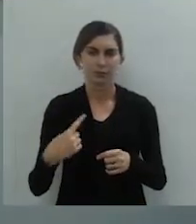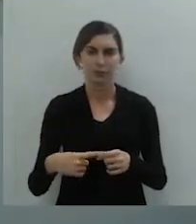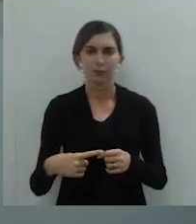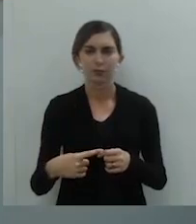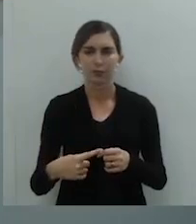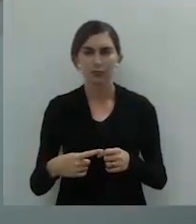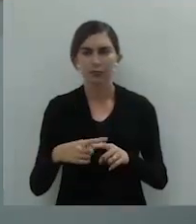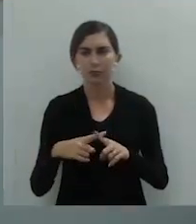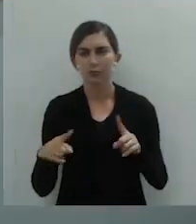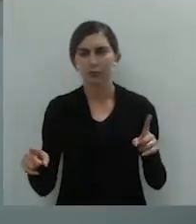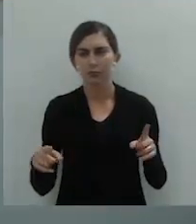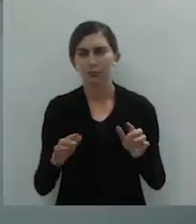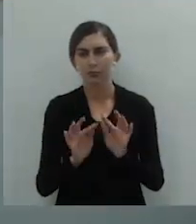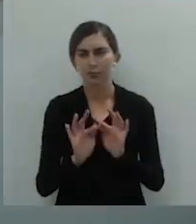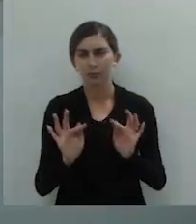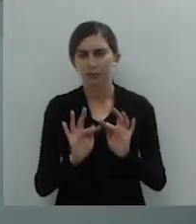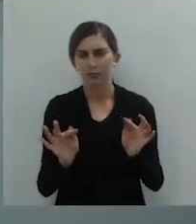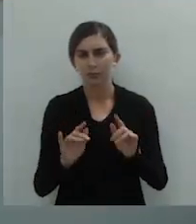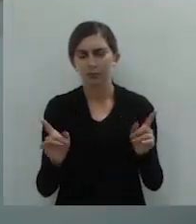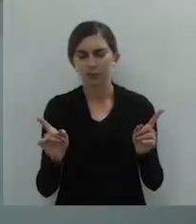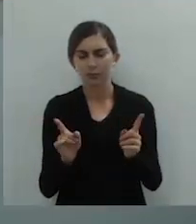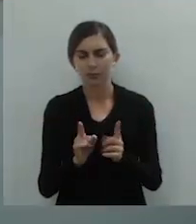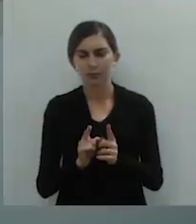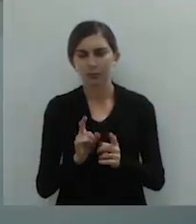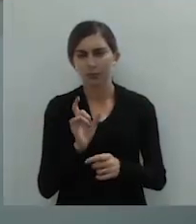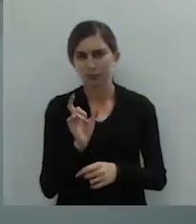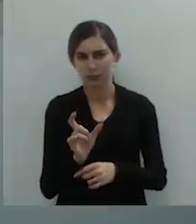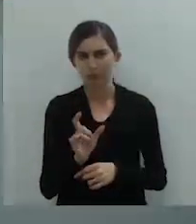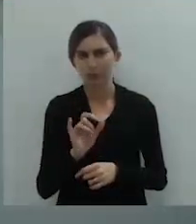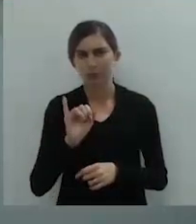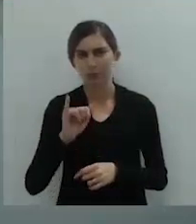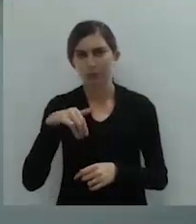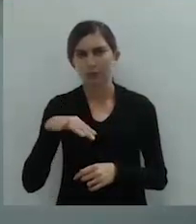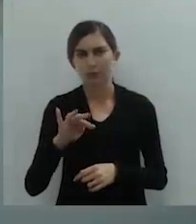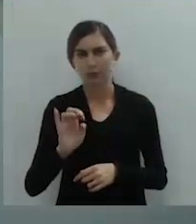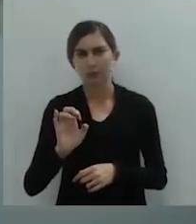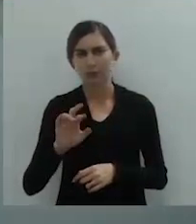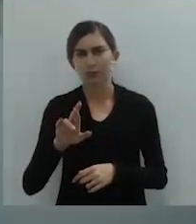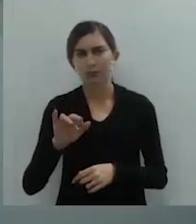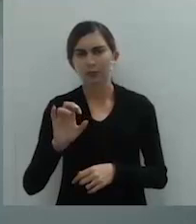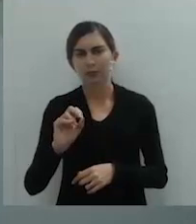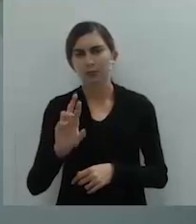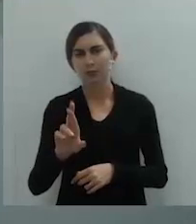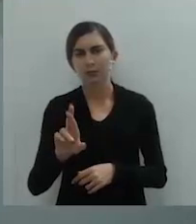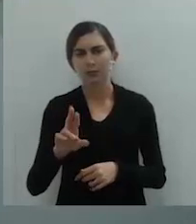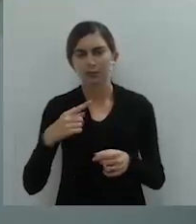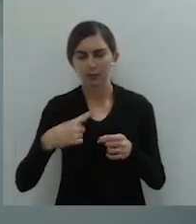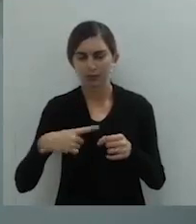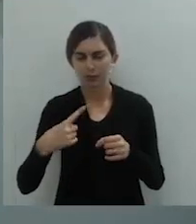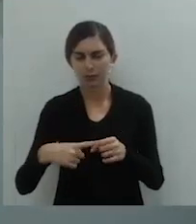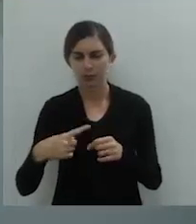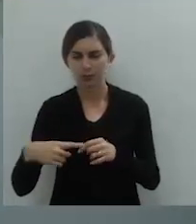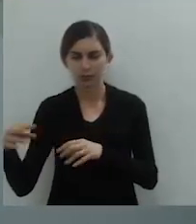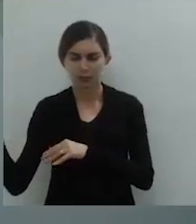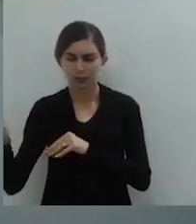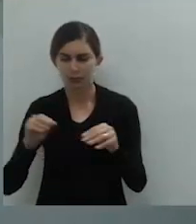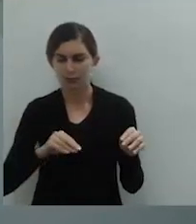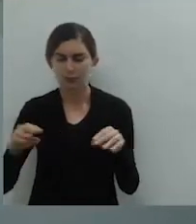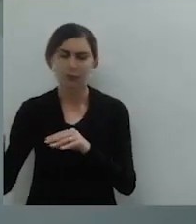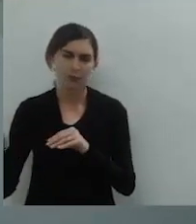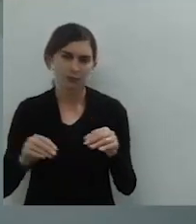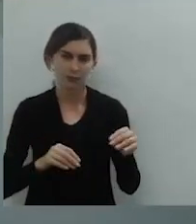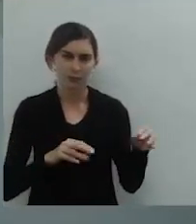interiorização. Mas vamos simplificar essa palavra e vamos chamar de interior. Eles passam aí para o interior. Detalhe, viu? Eles